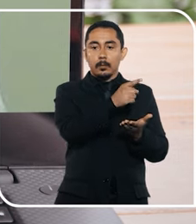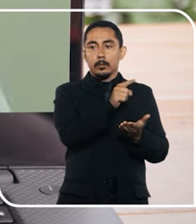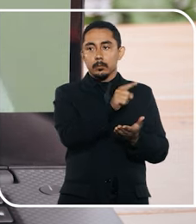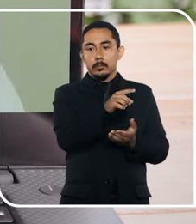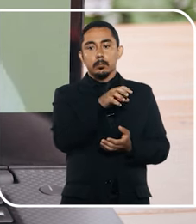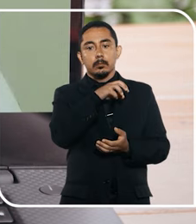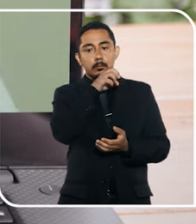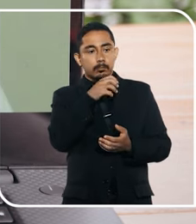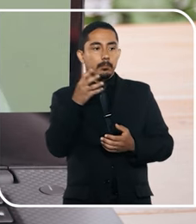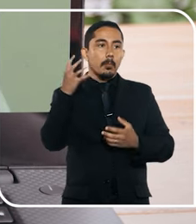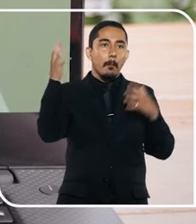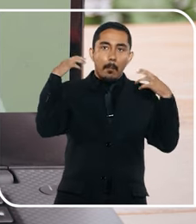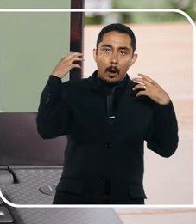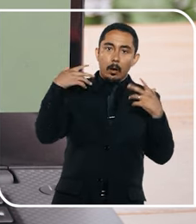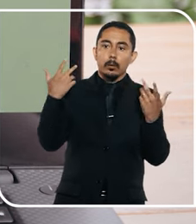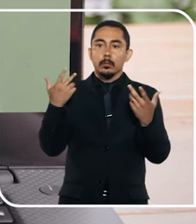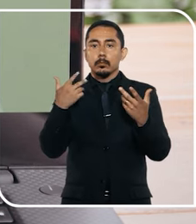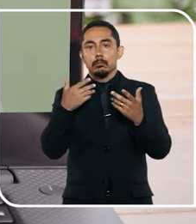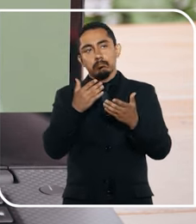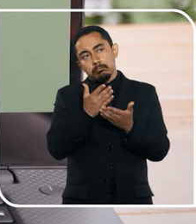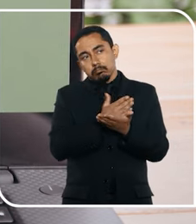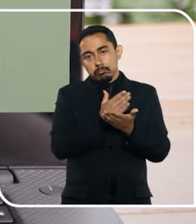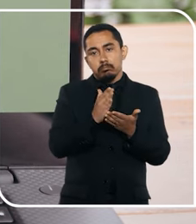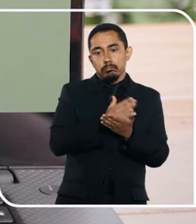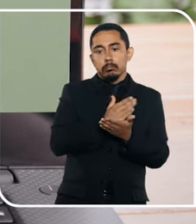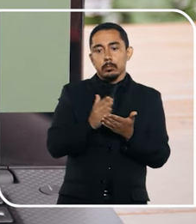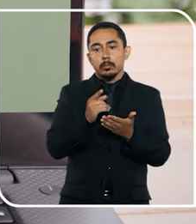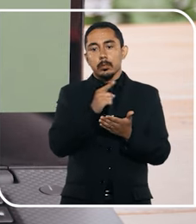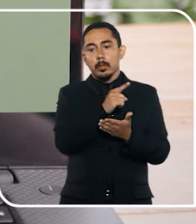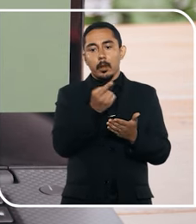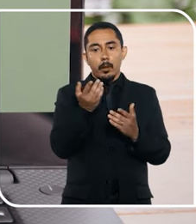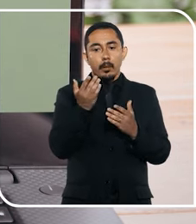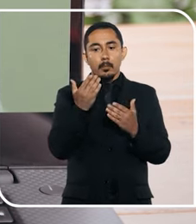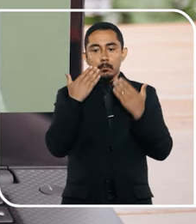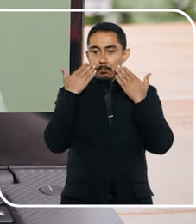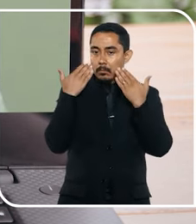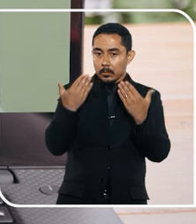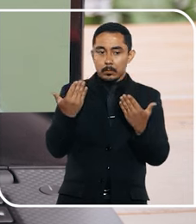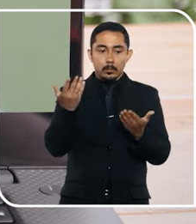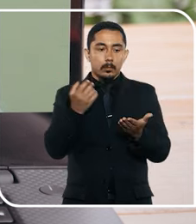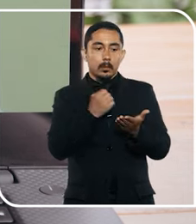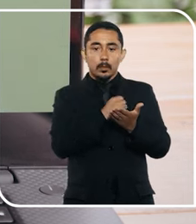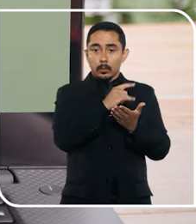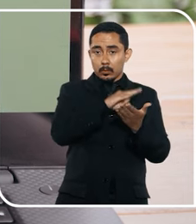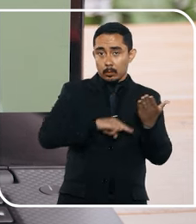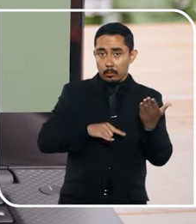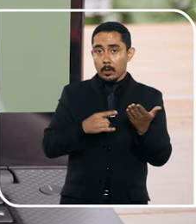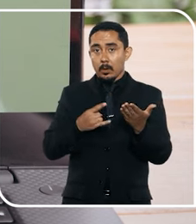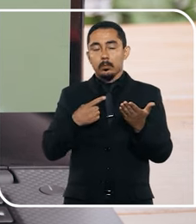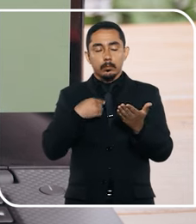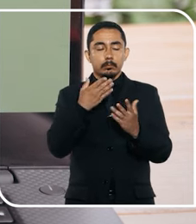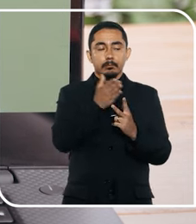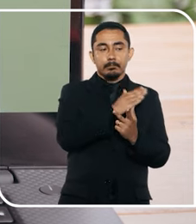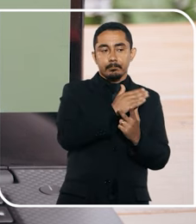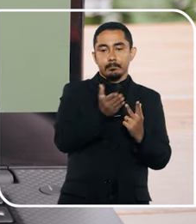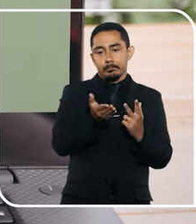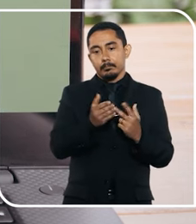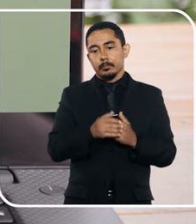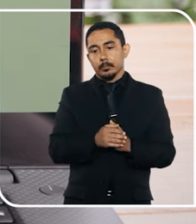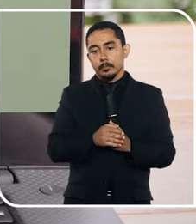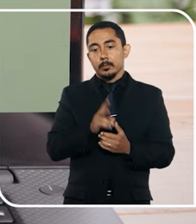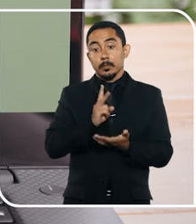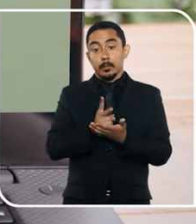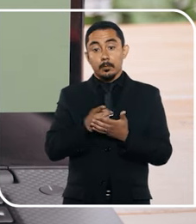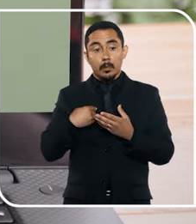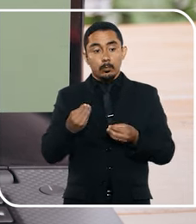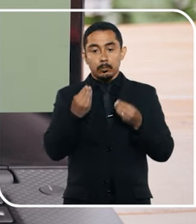levava ela no pet para dar um banho, alguma coisa assim, ela me apresentava a nota e aí a gente dividia as custas. E